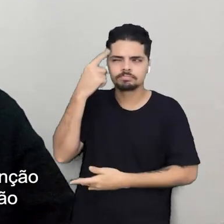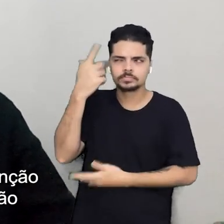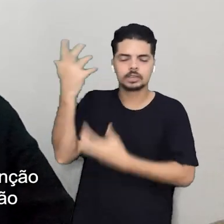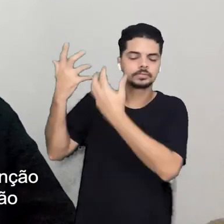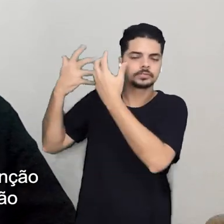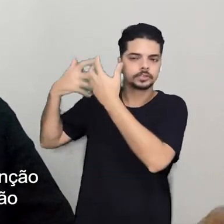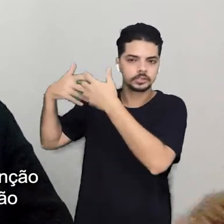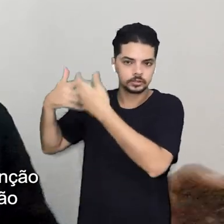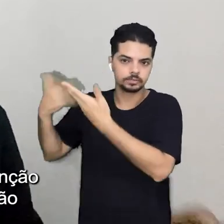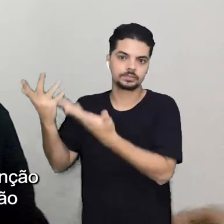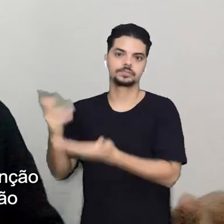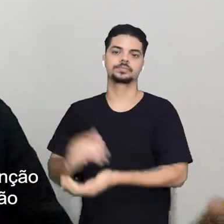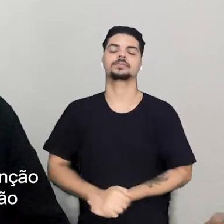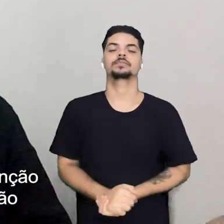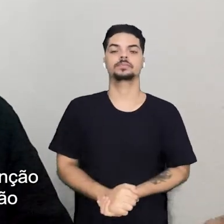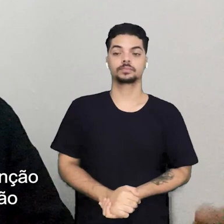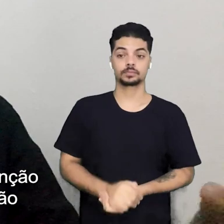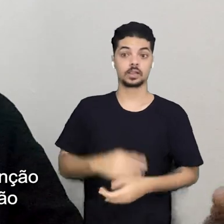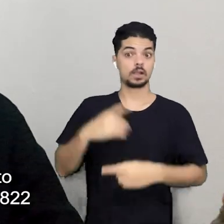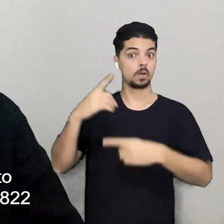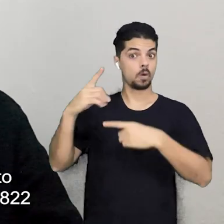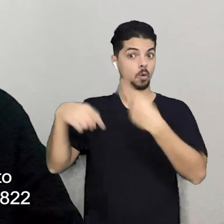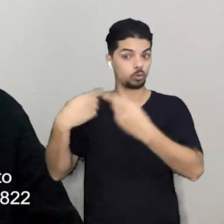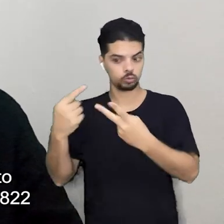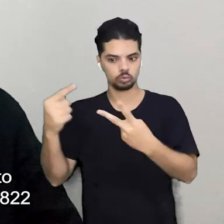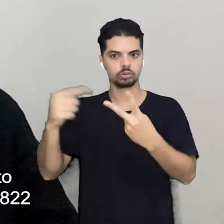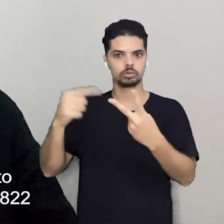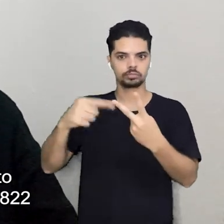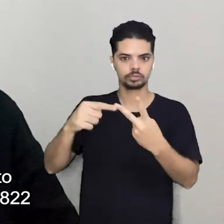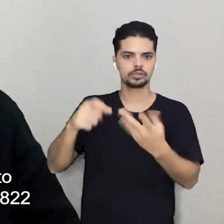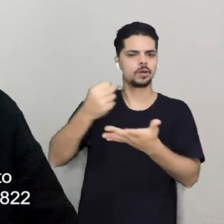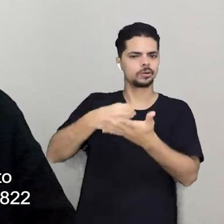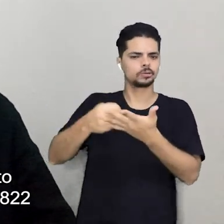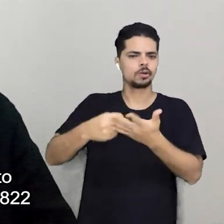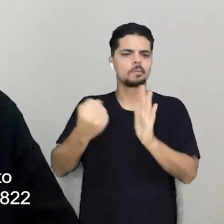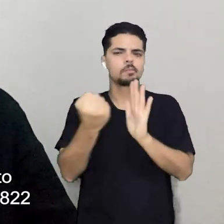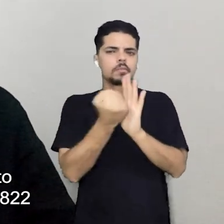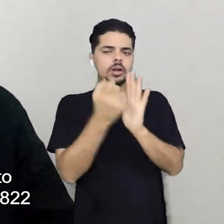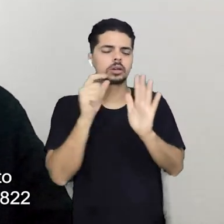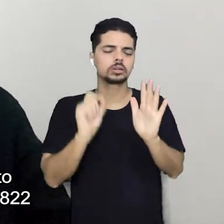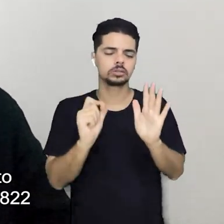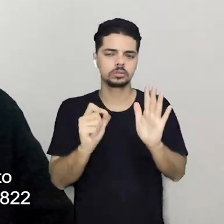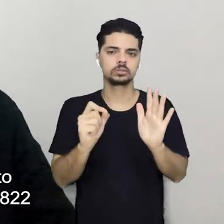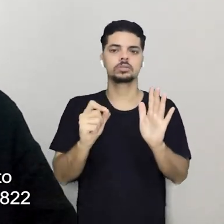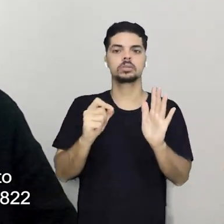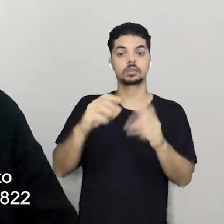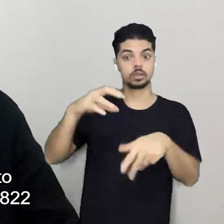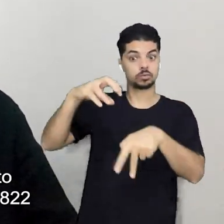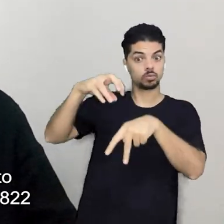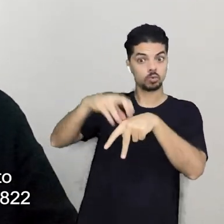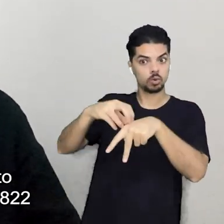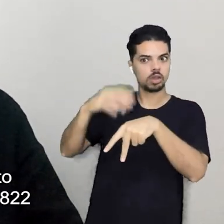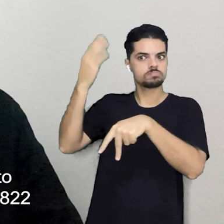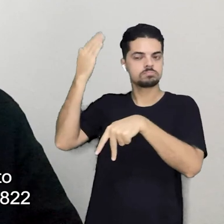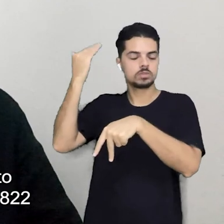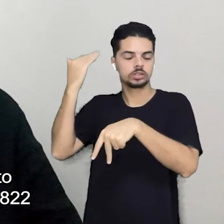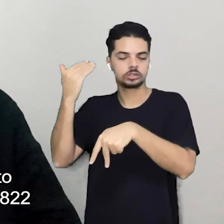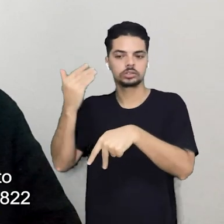chama a atenção é que com a elaboração da Constituição do Reino, foi elaborada nesse contexto e que só ficou pronta em